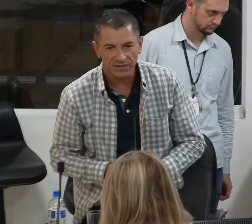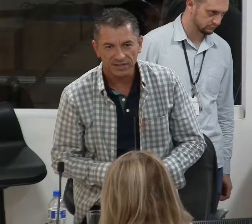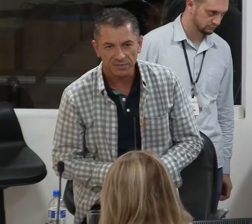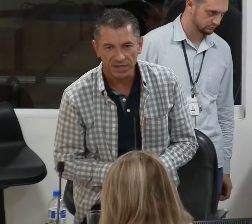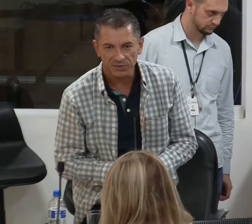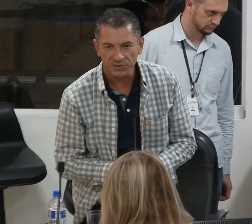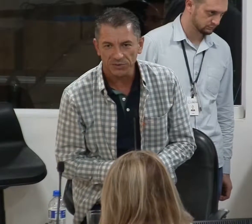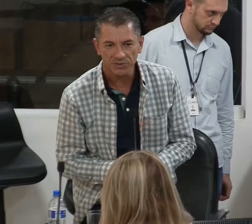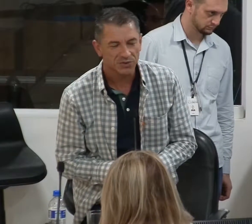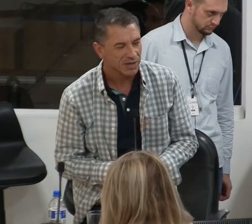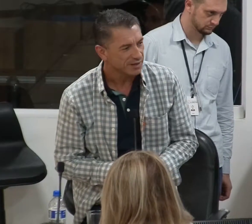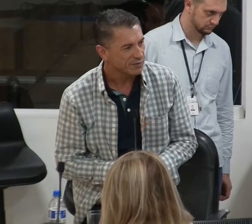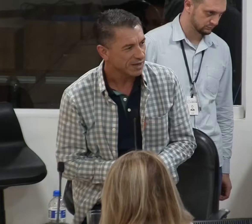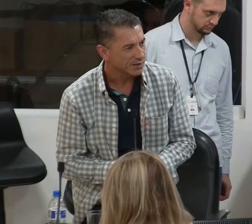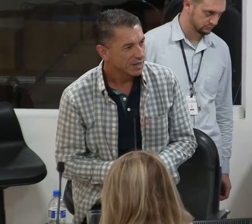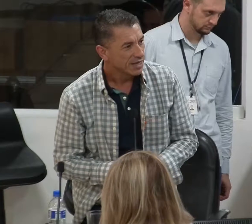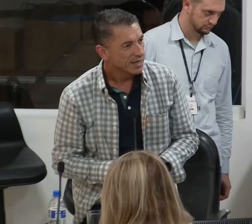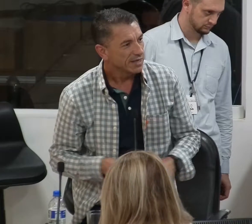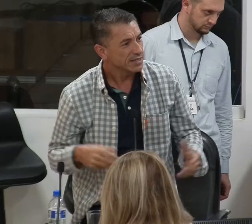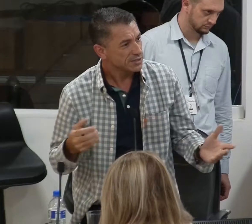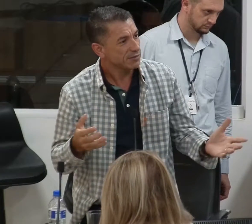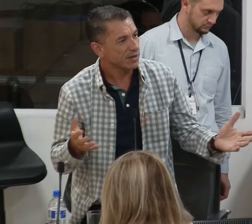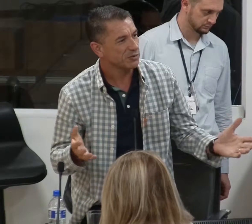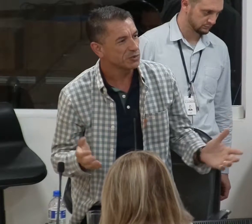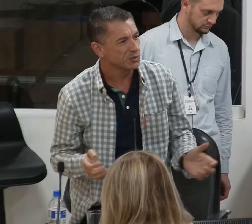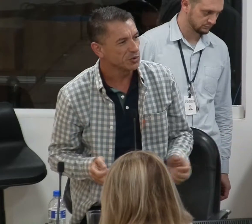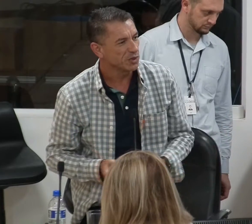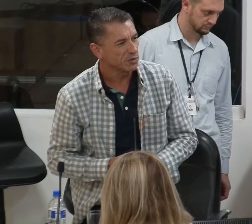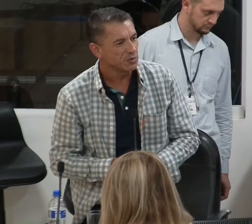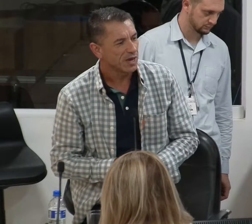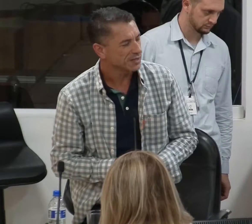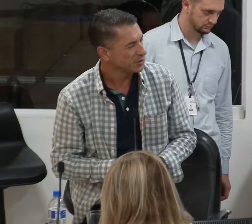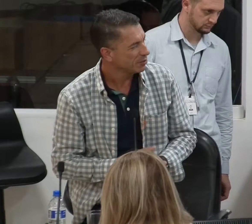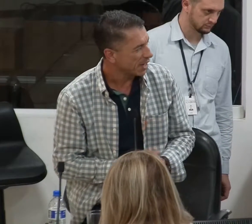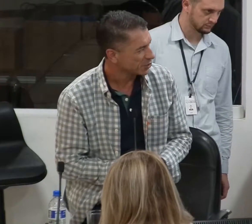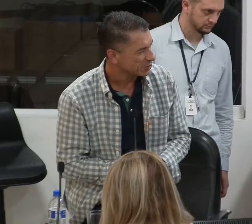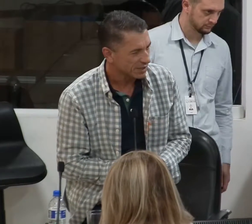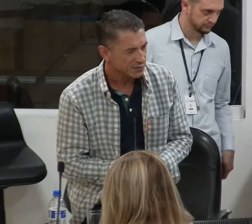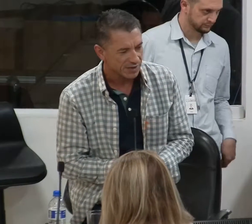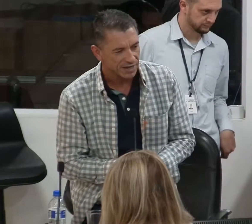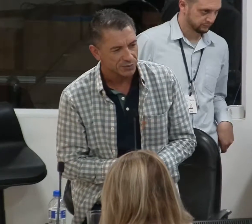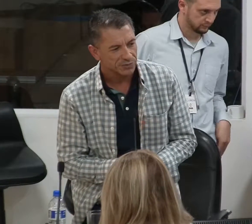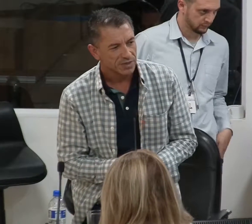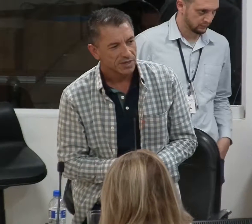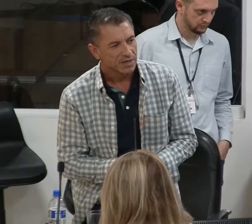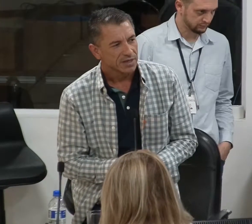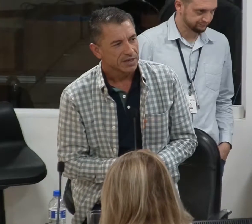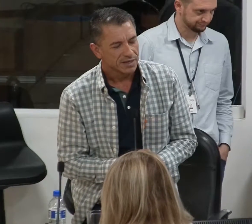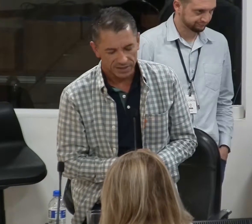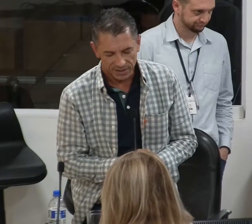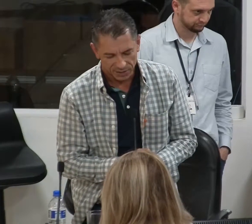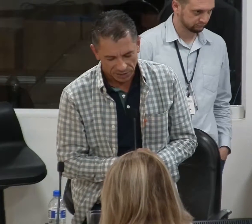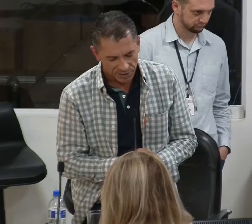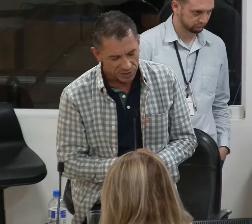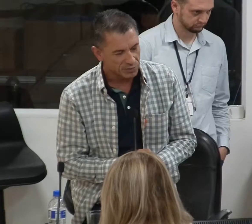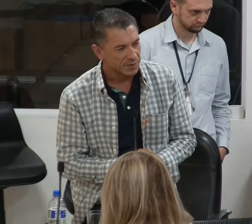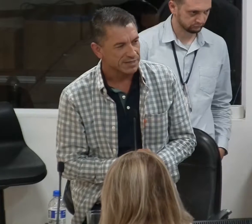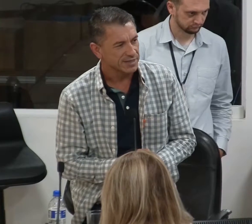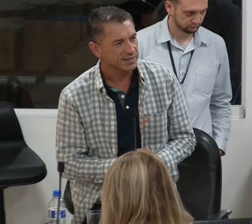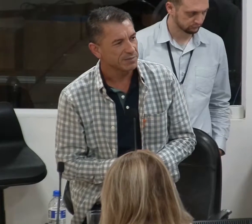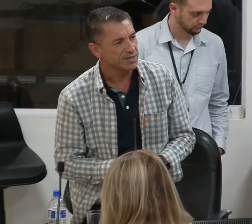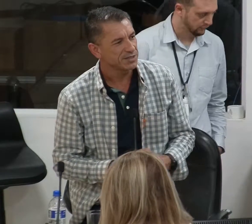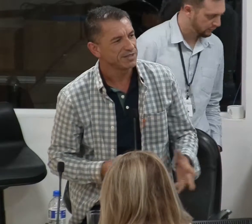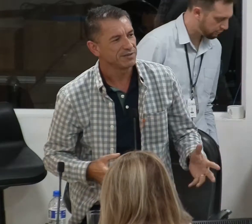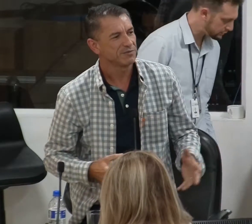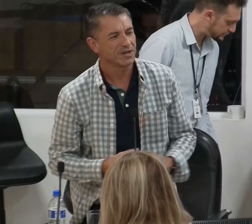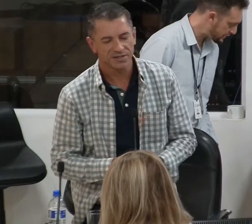ouvir atentamente o que os colegas falam. E eles já falaram tudo, e eu assino embaixo do que eles falaram. E eu também tive o